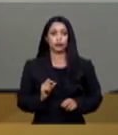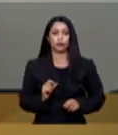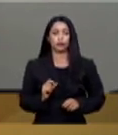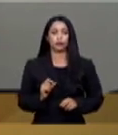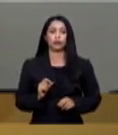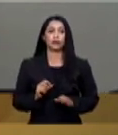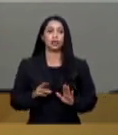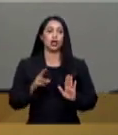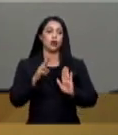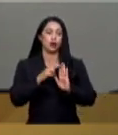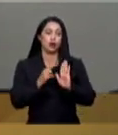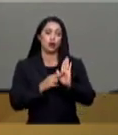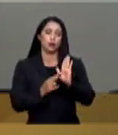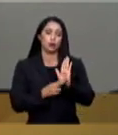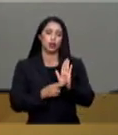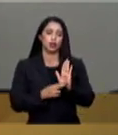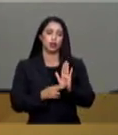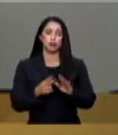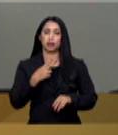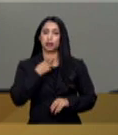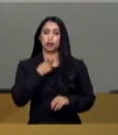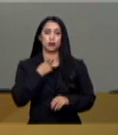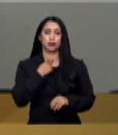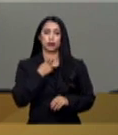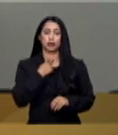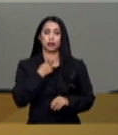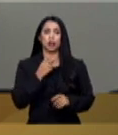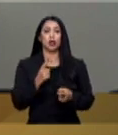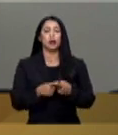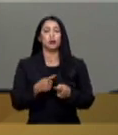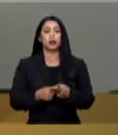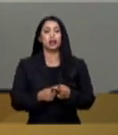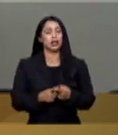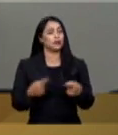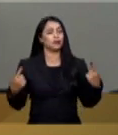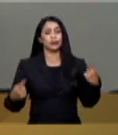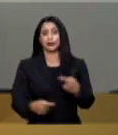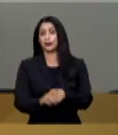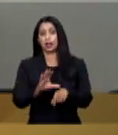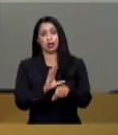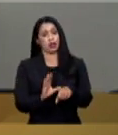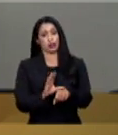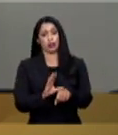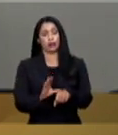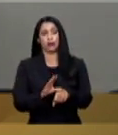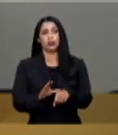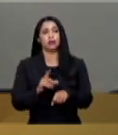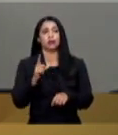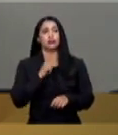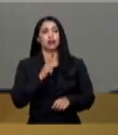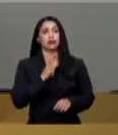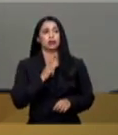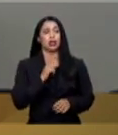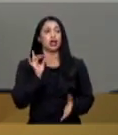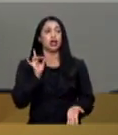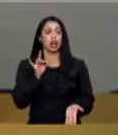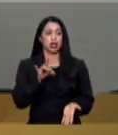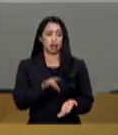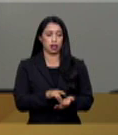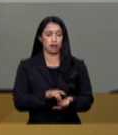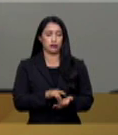ultratividade uma norma que já não poderia, por ser contrária à Constituição, ter a sua